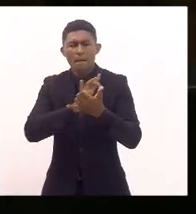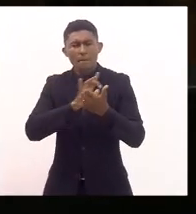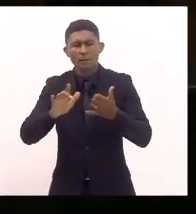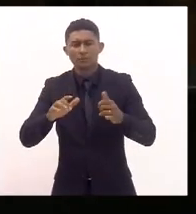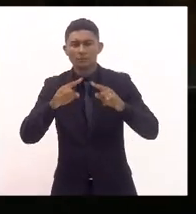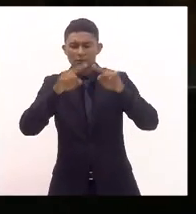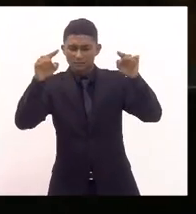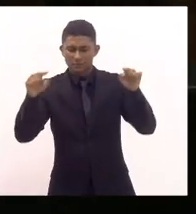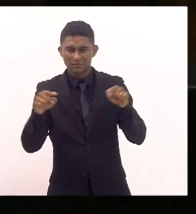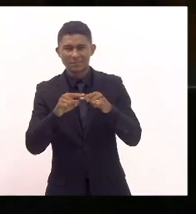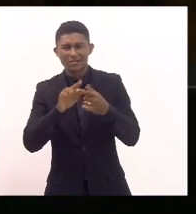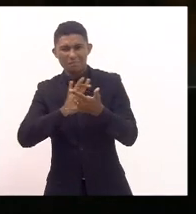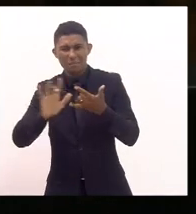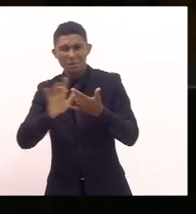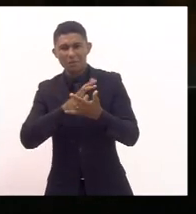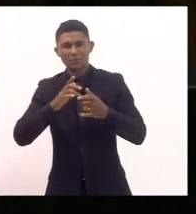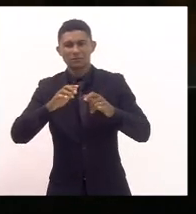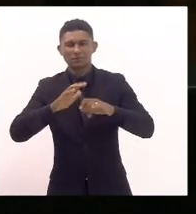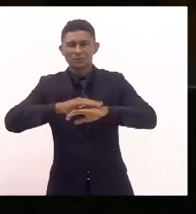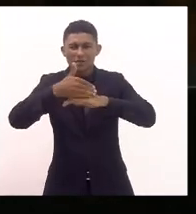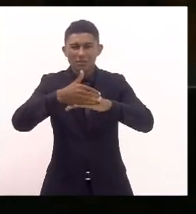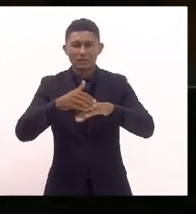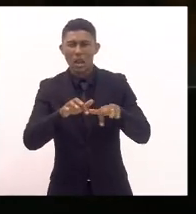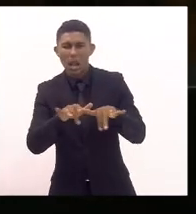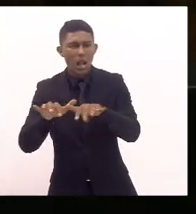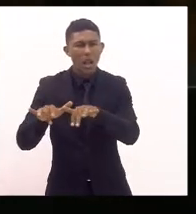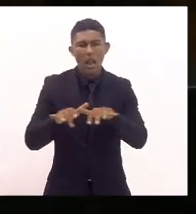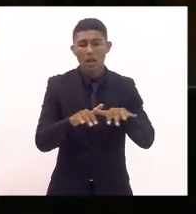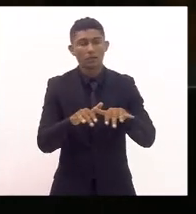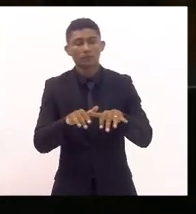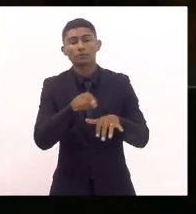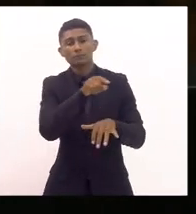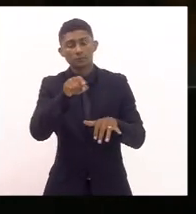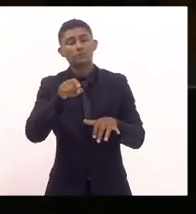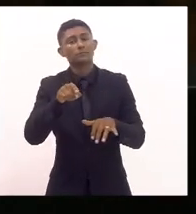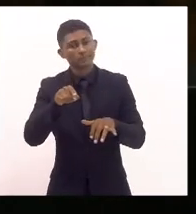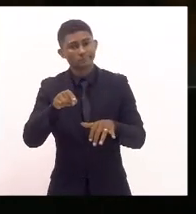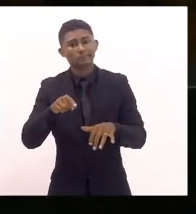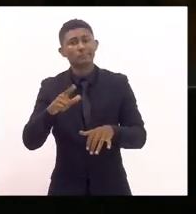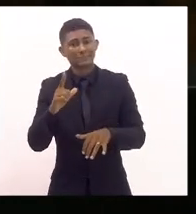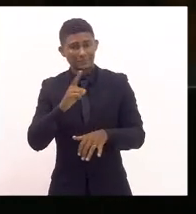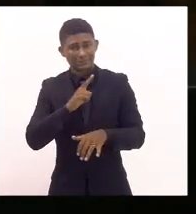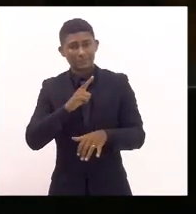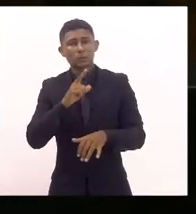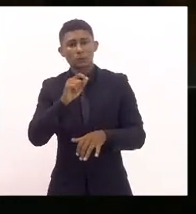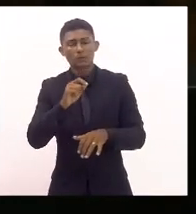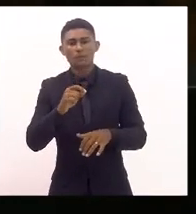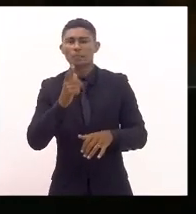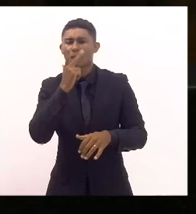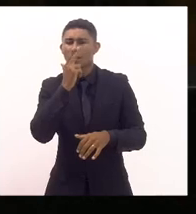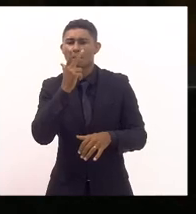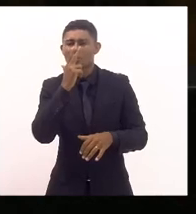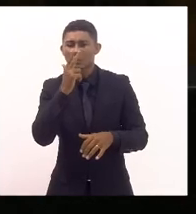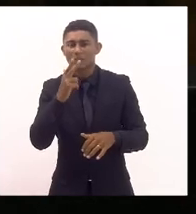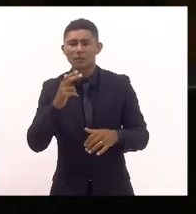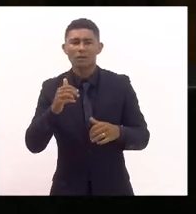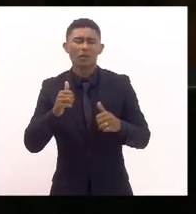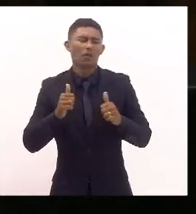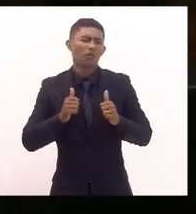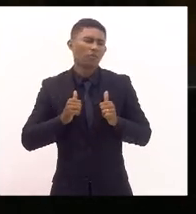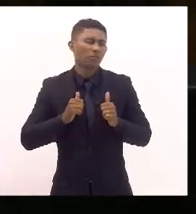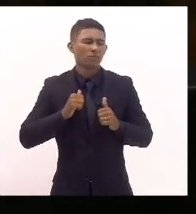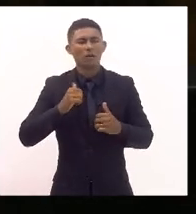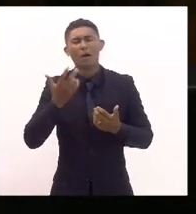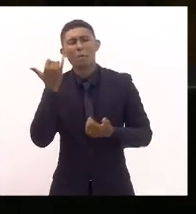como celular tablet computador apresenta o maior comportamento sedentário fator de risco